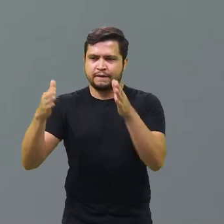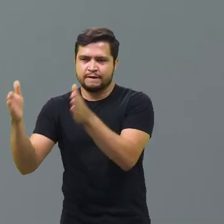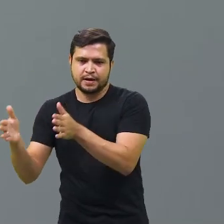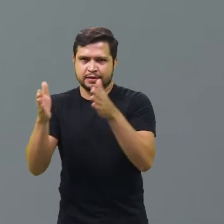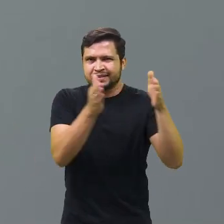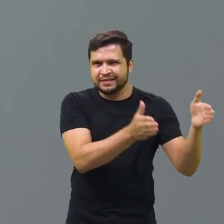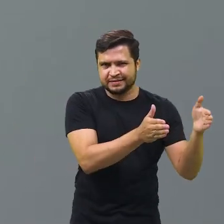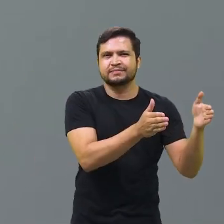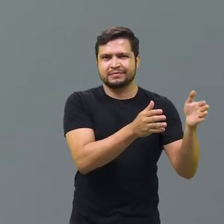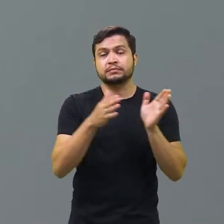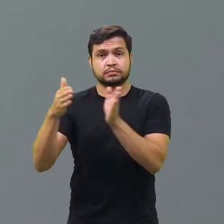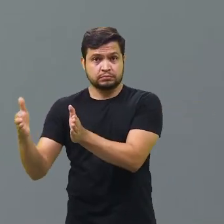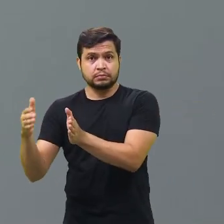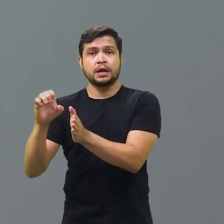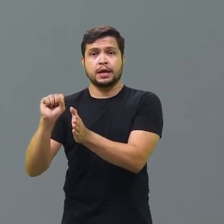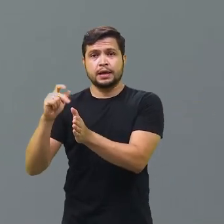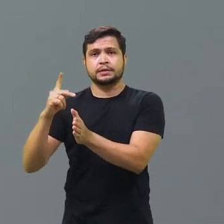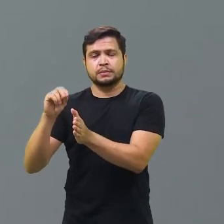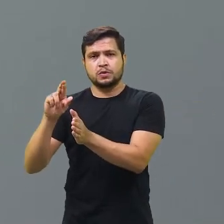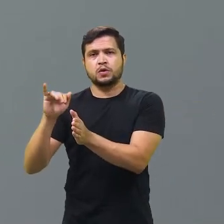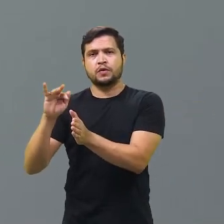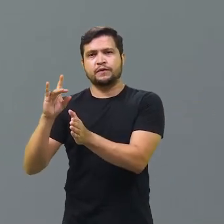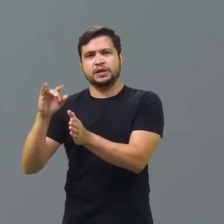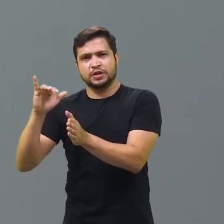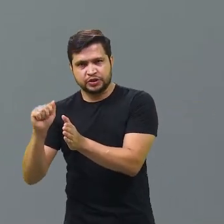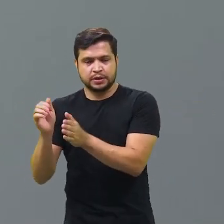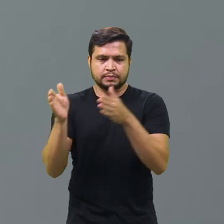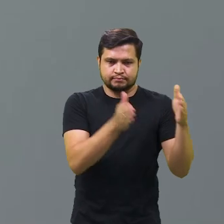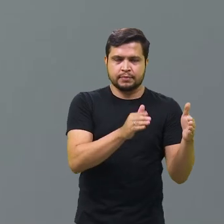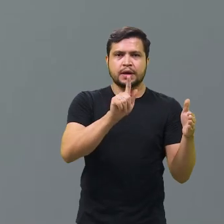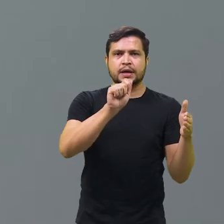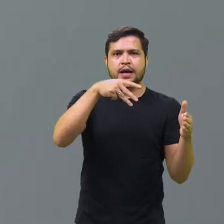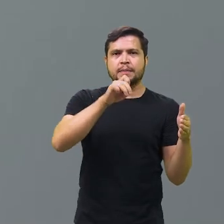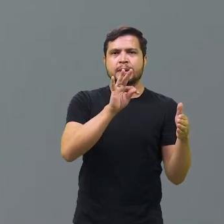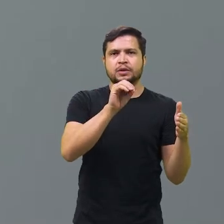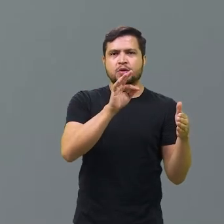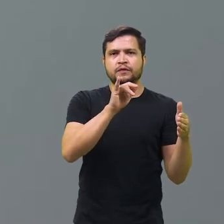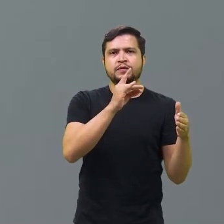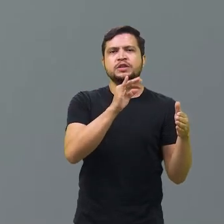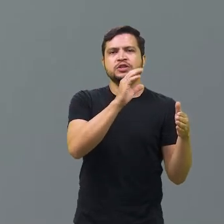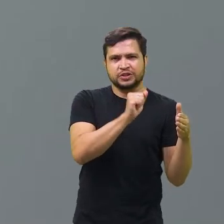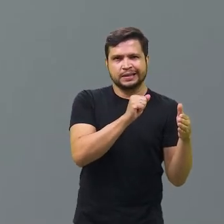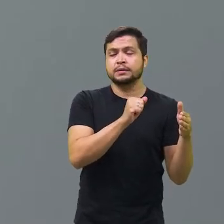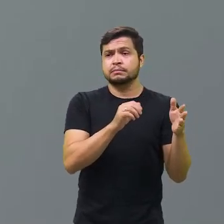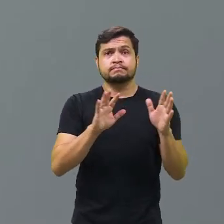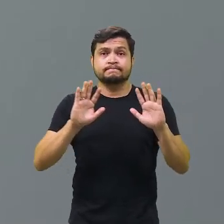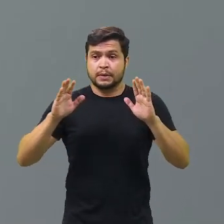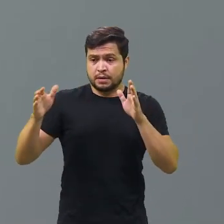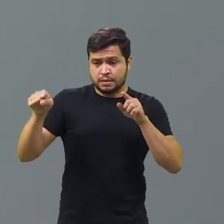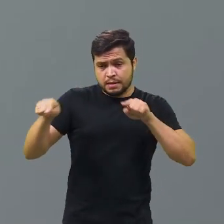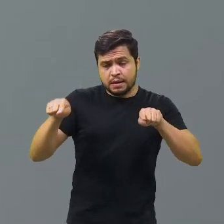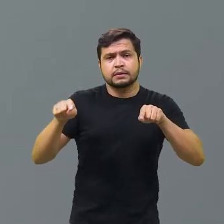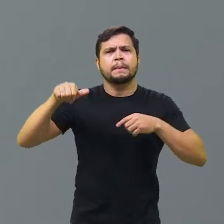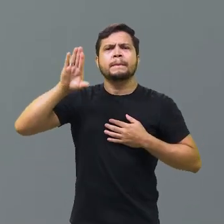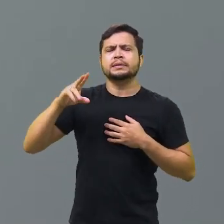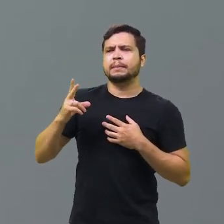vocês lá no início, né? A fase esporofítica e a fase gametofídica, a fase que mais dura,